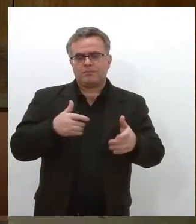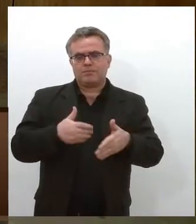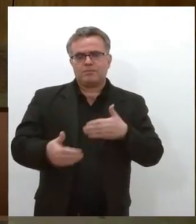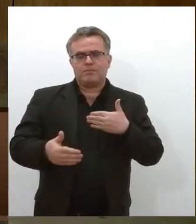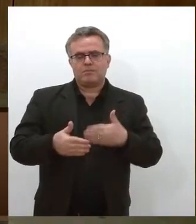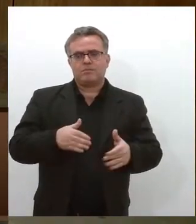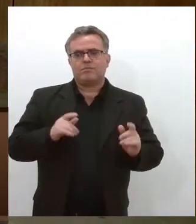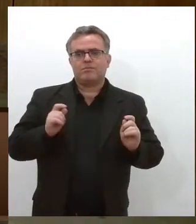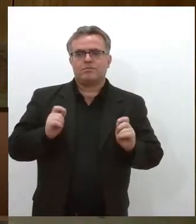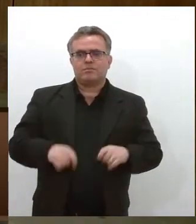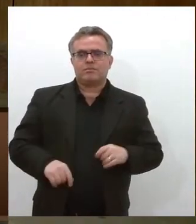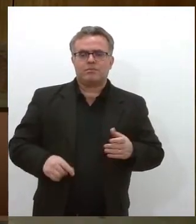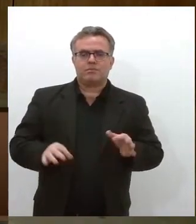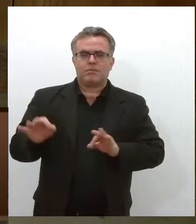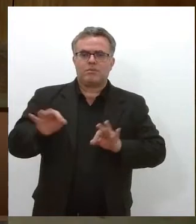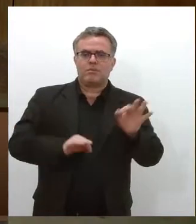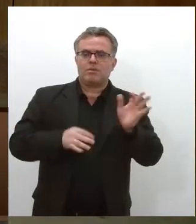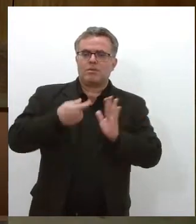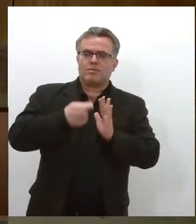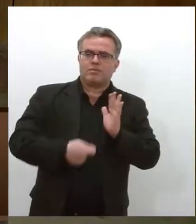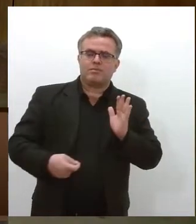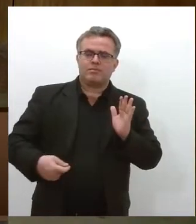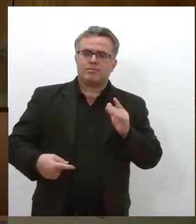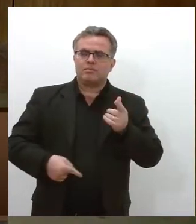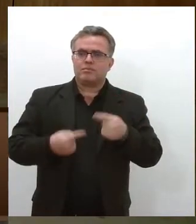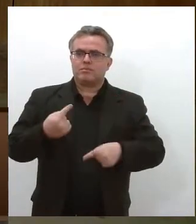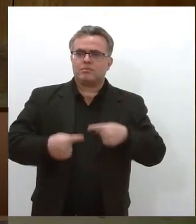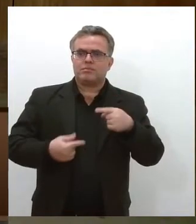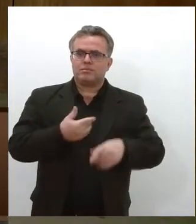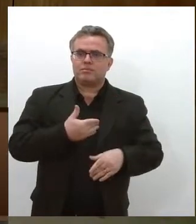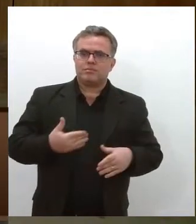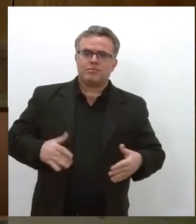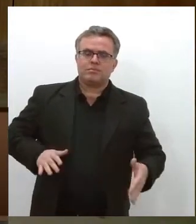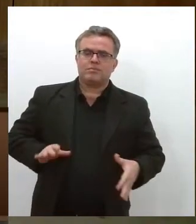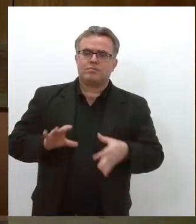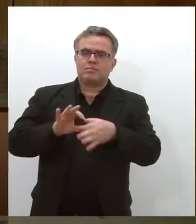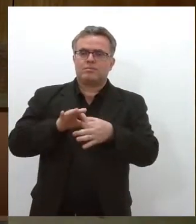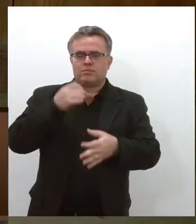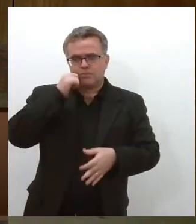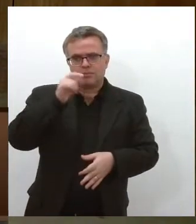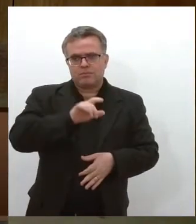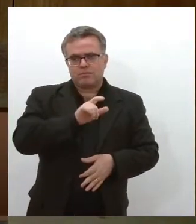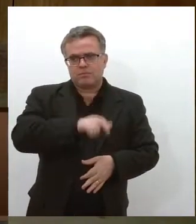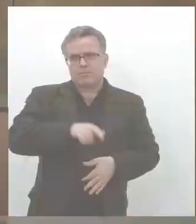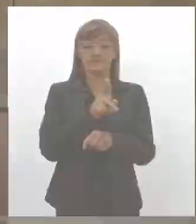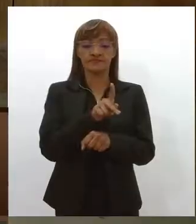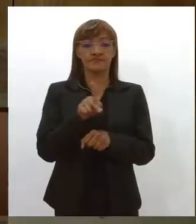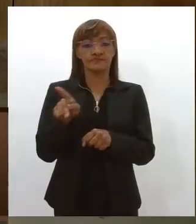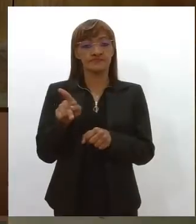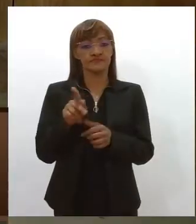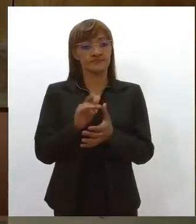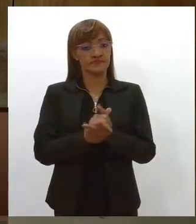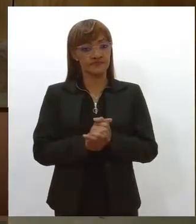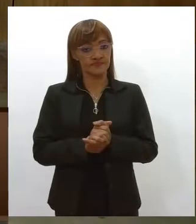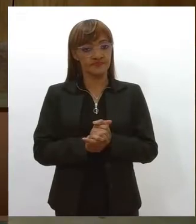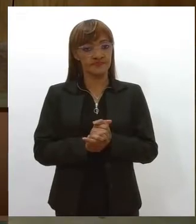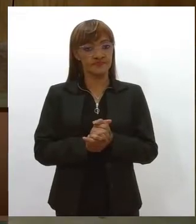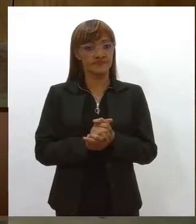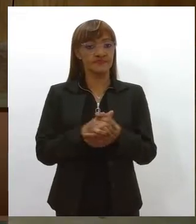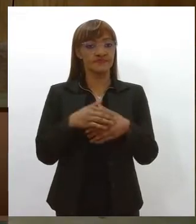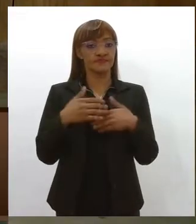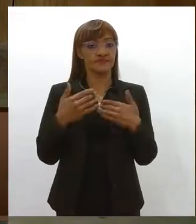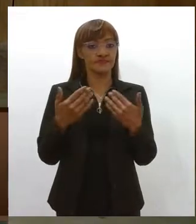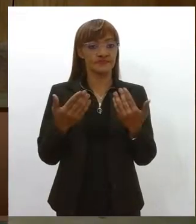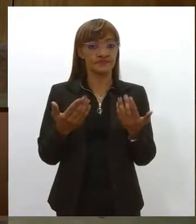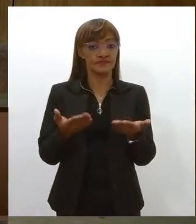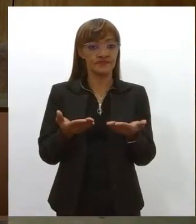políticas públicas voltadas para o setor feminino, sim, é diferente, é mais sensível. Sim, sim, sim. É necessário. A gente vai ter, como a gente